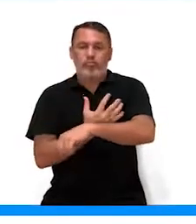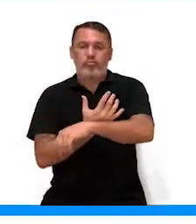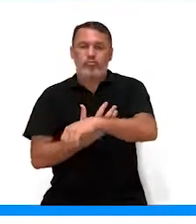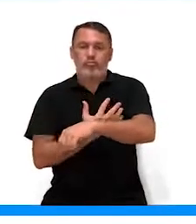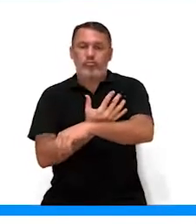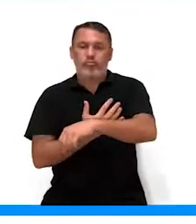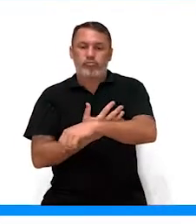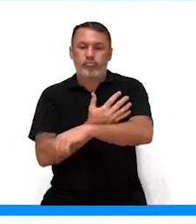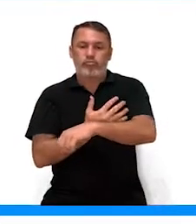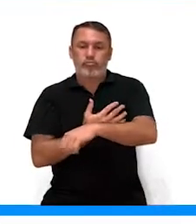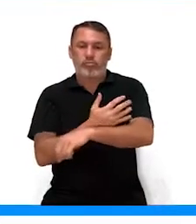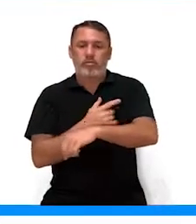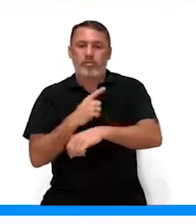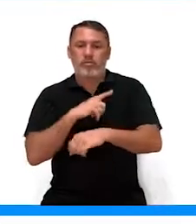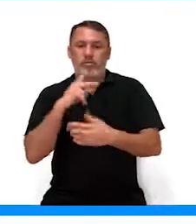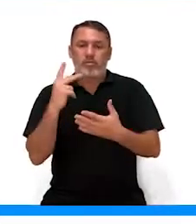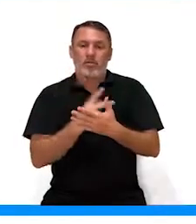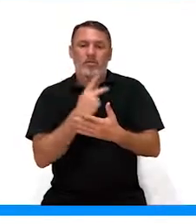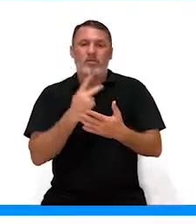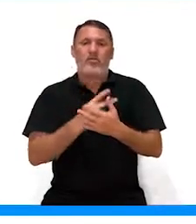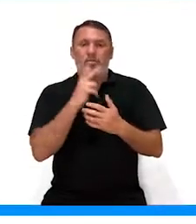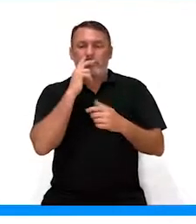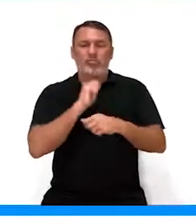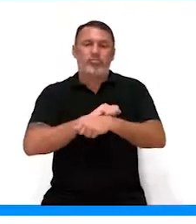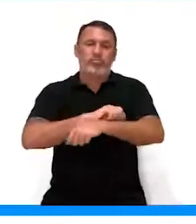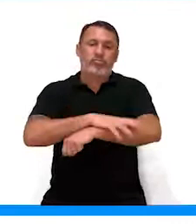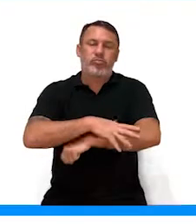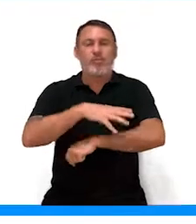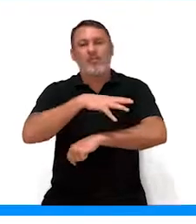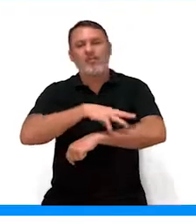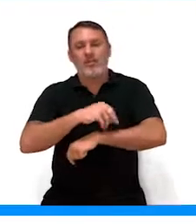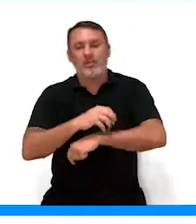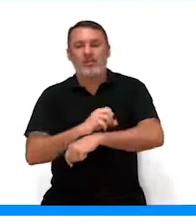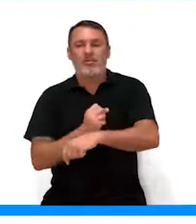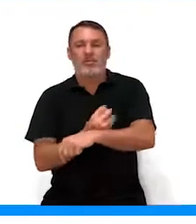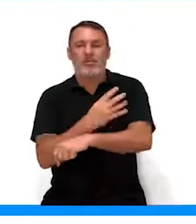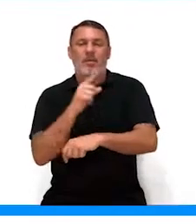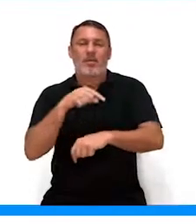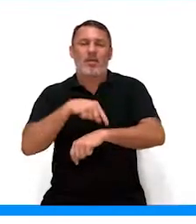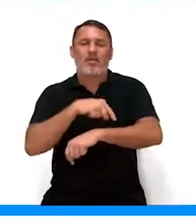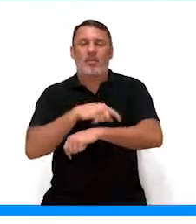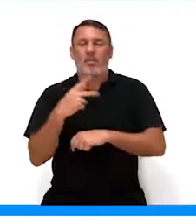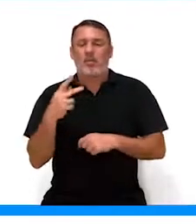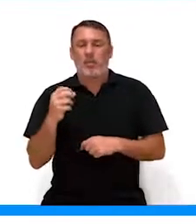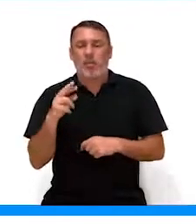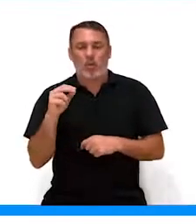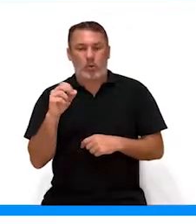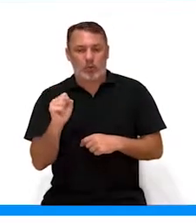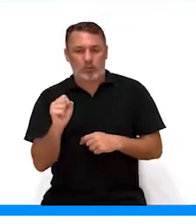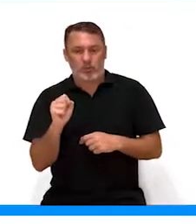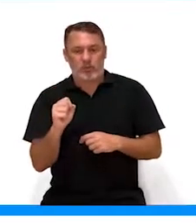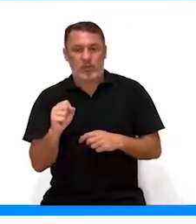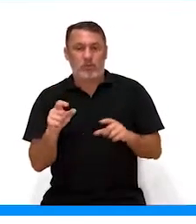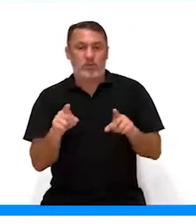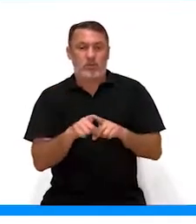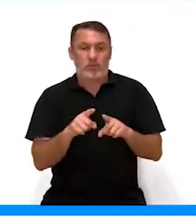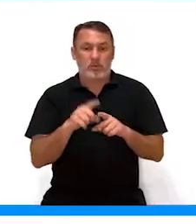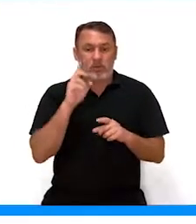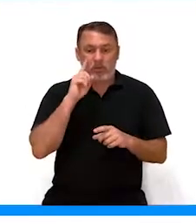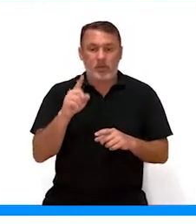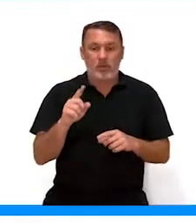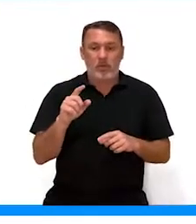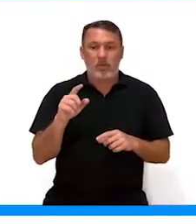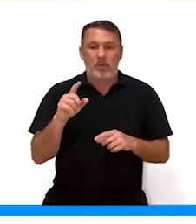e orifícios que são formados pela abertura dos folículos pilosebáceos e das glândulas